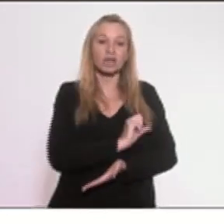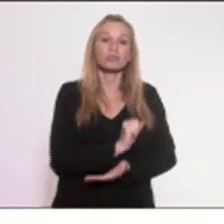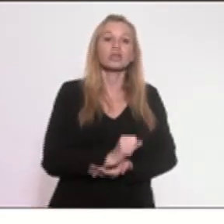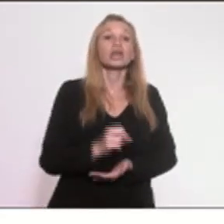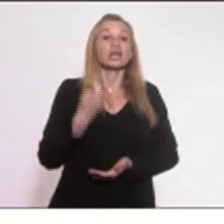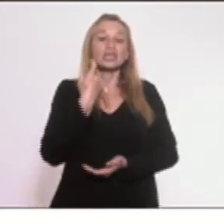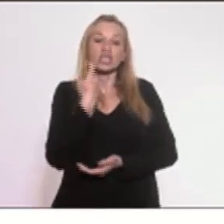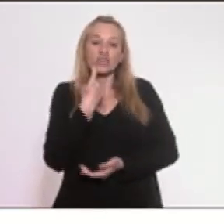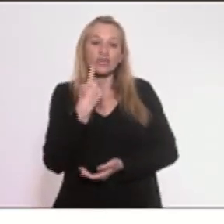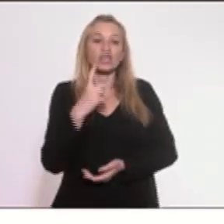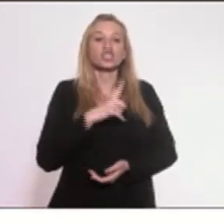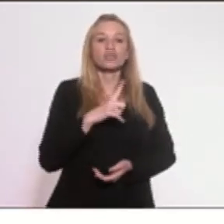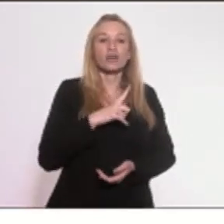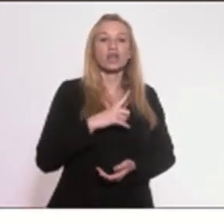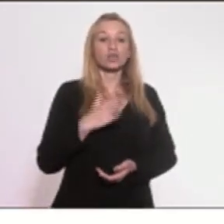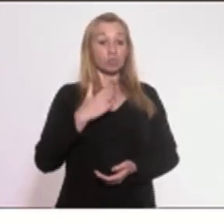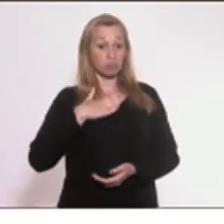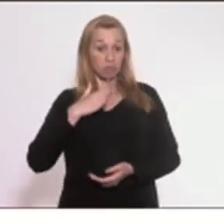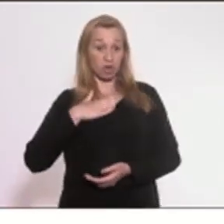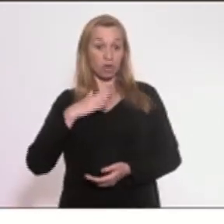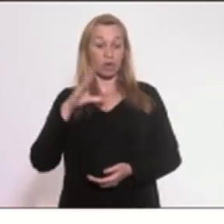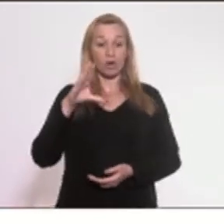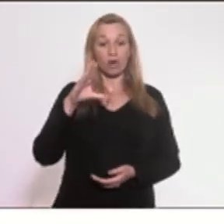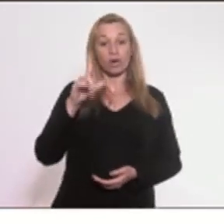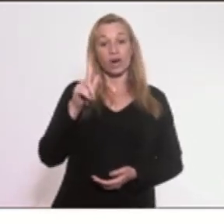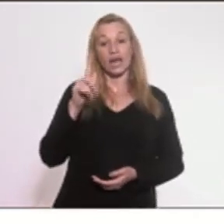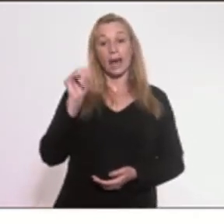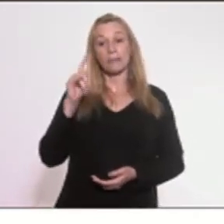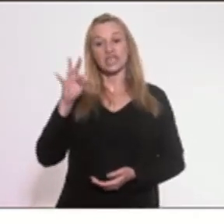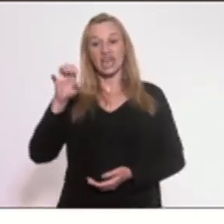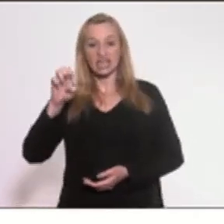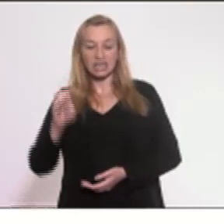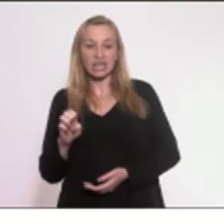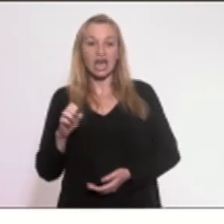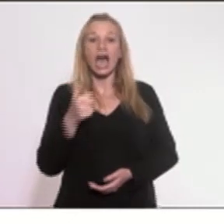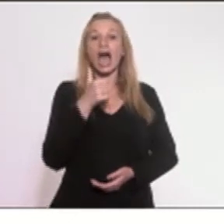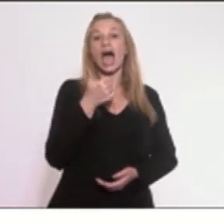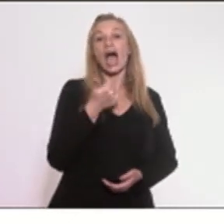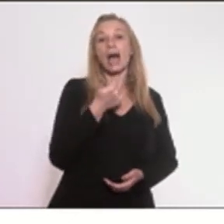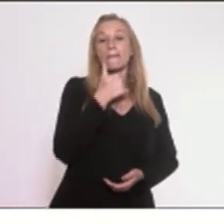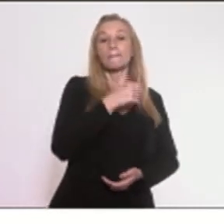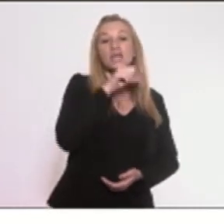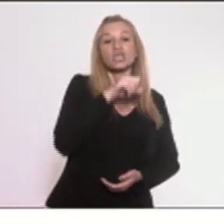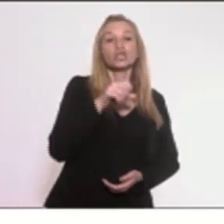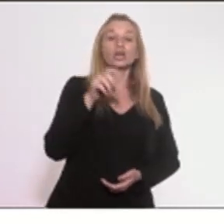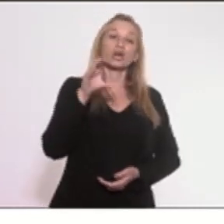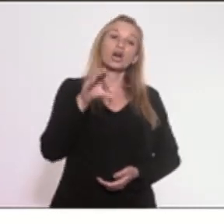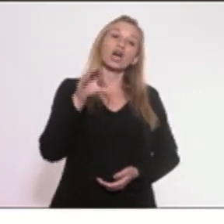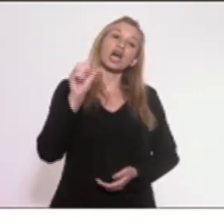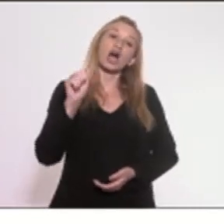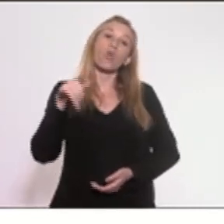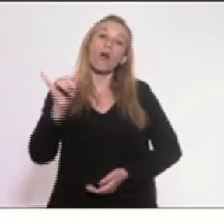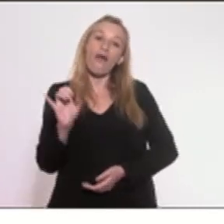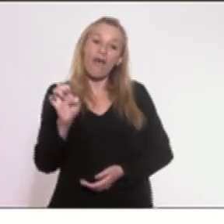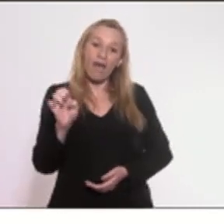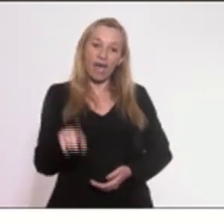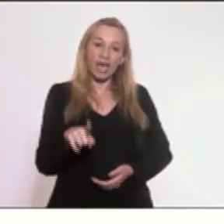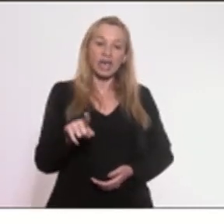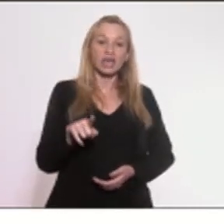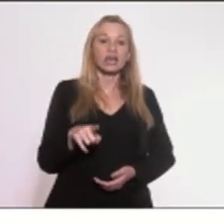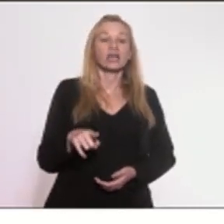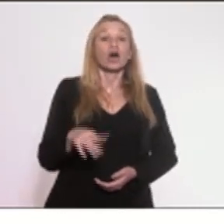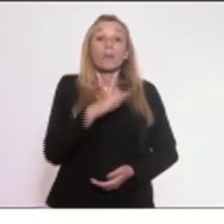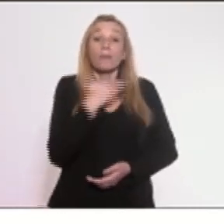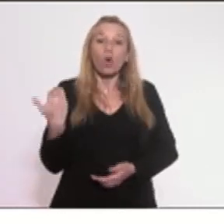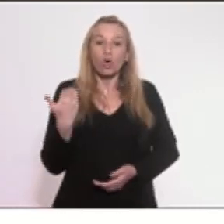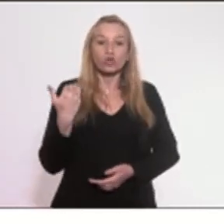no meu gabinete a mãe do Cauê, Cauê Ribeiro, de 12 anos, morto